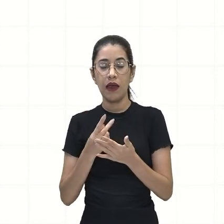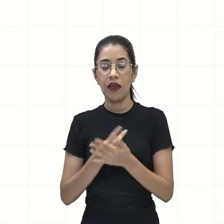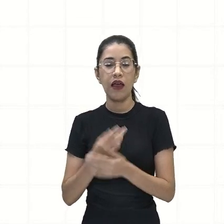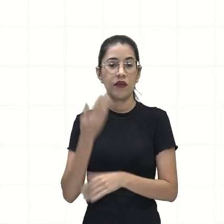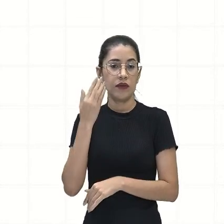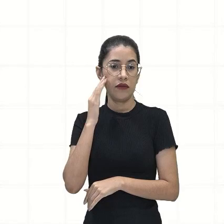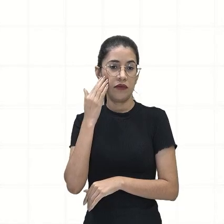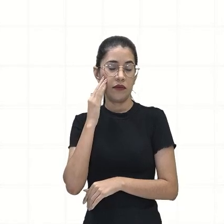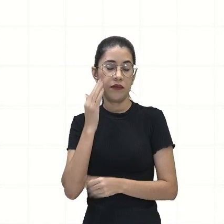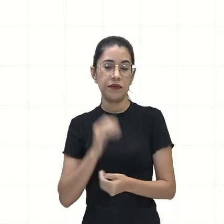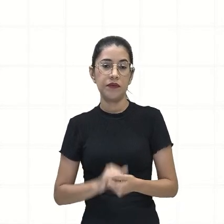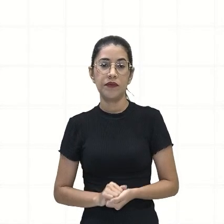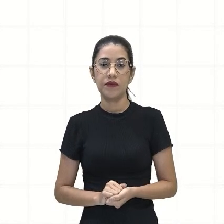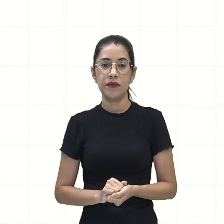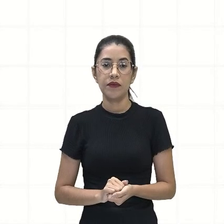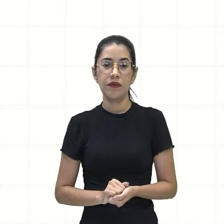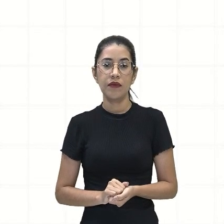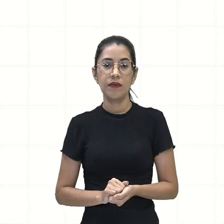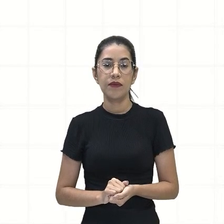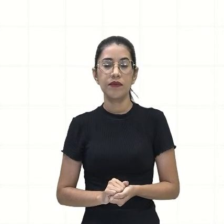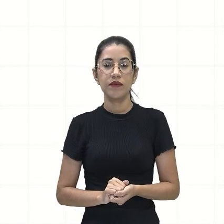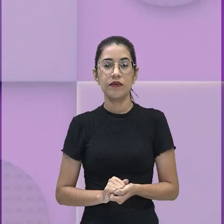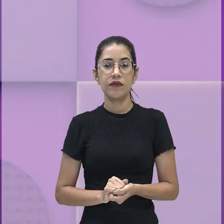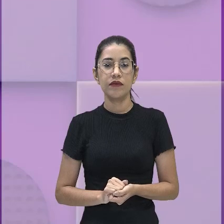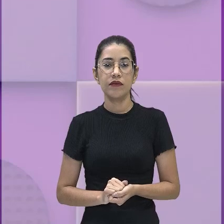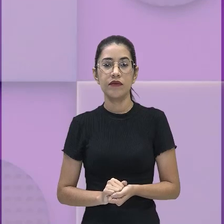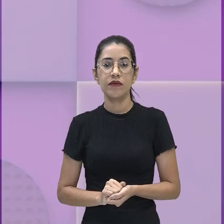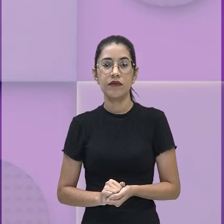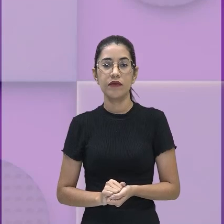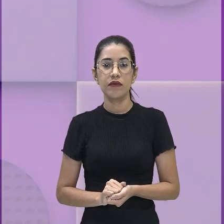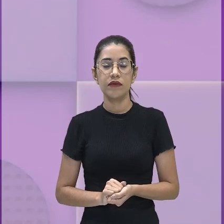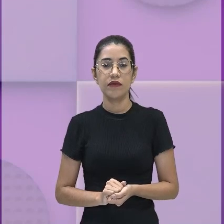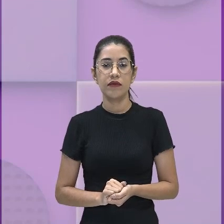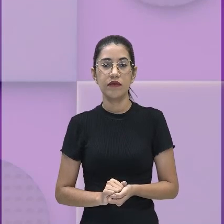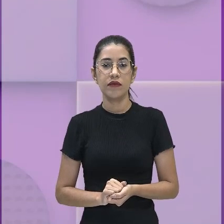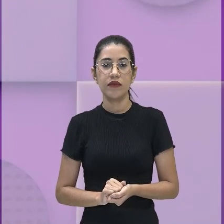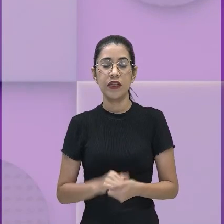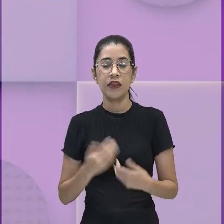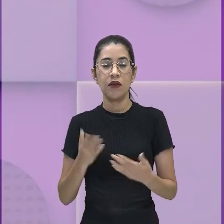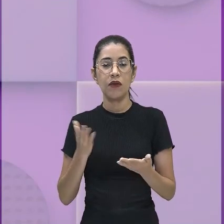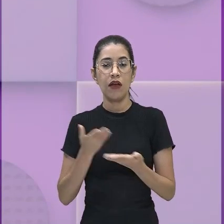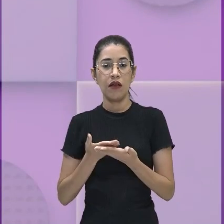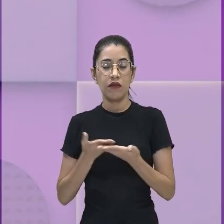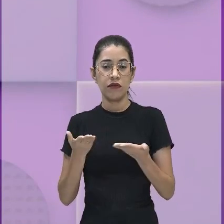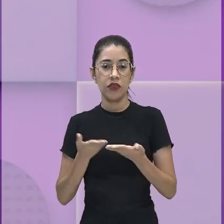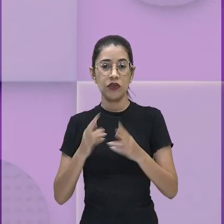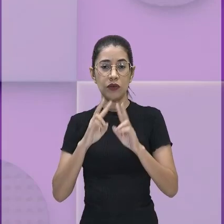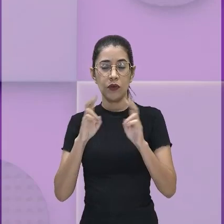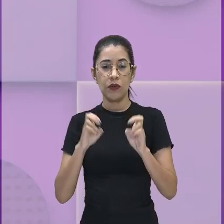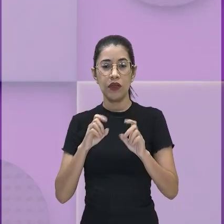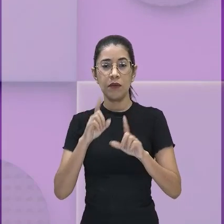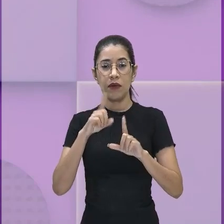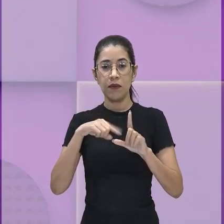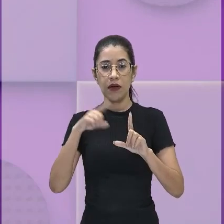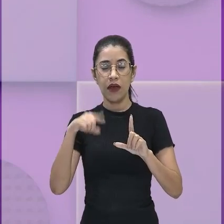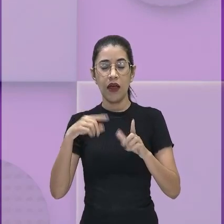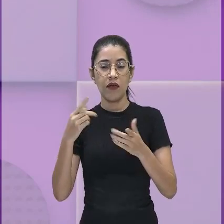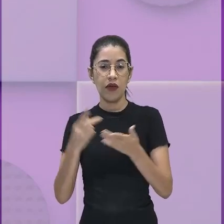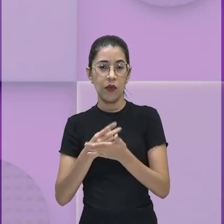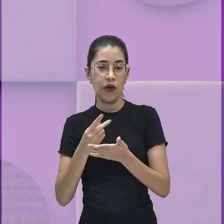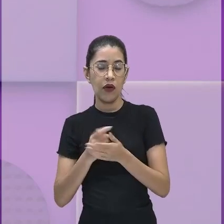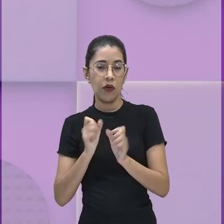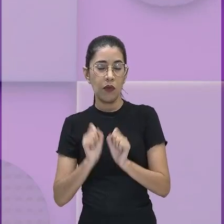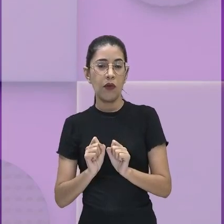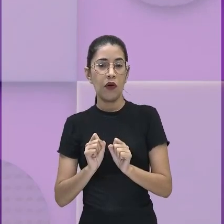leitura desse gráfico. Tudo bem? Então, essa foi a nossa aula sobre, né, erros que